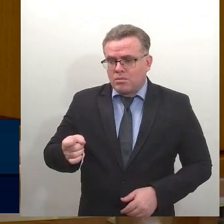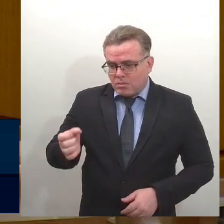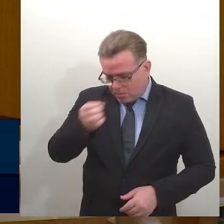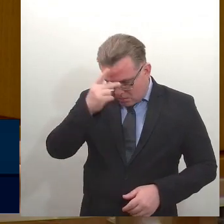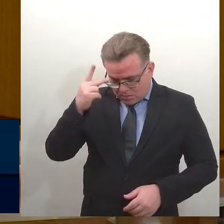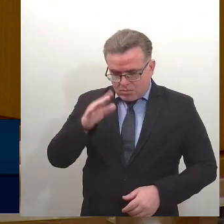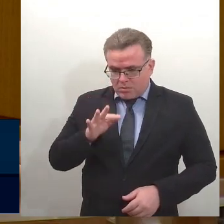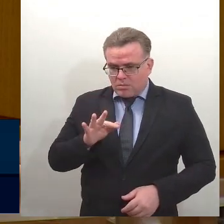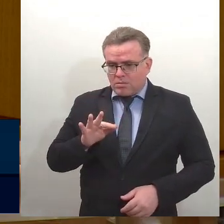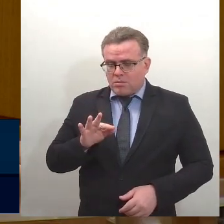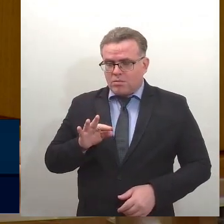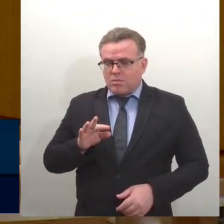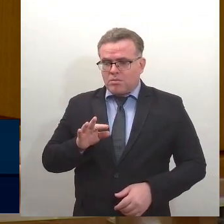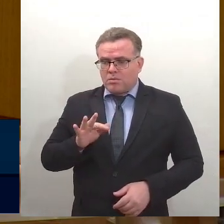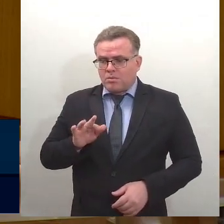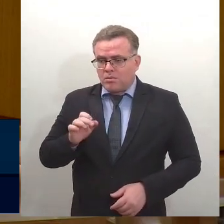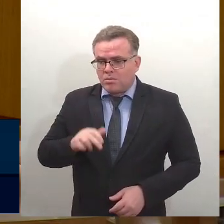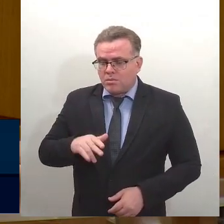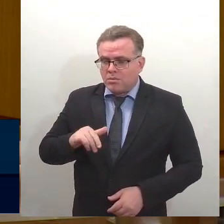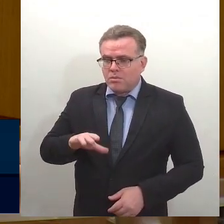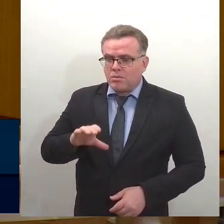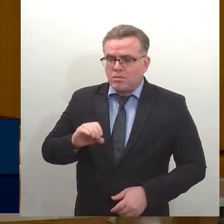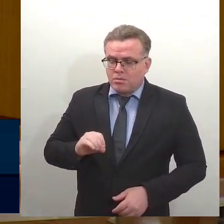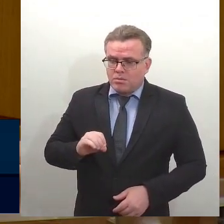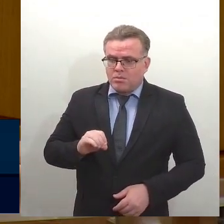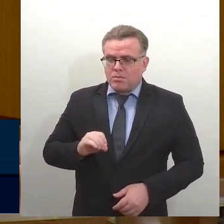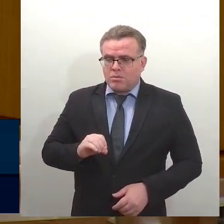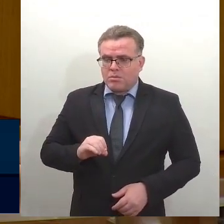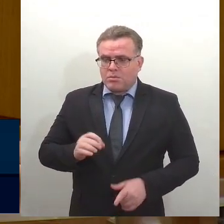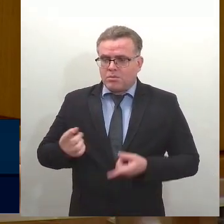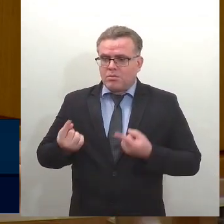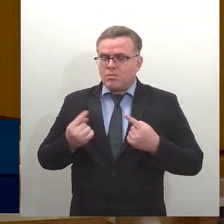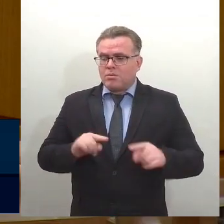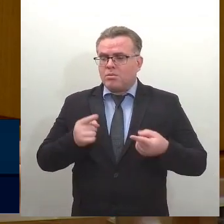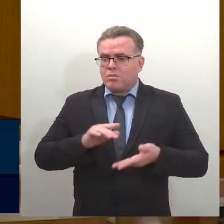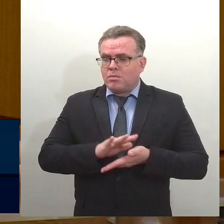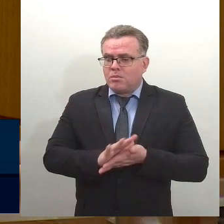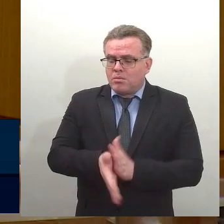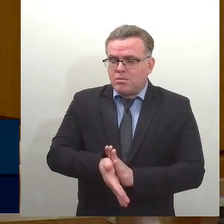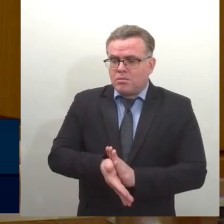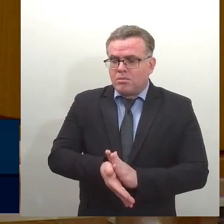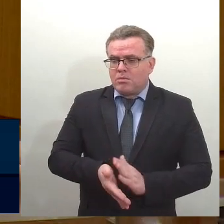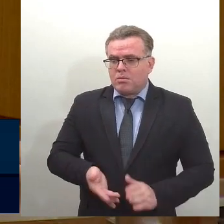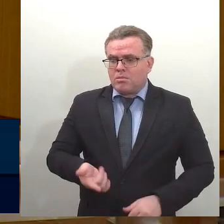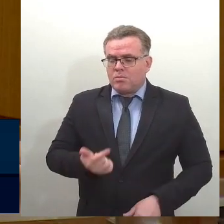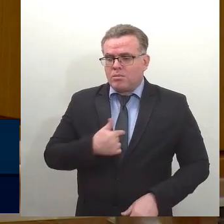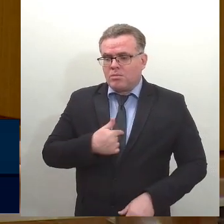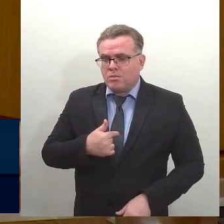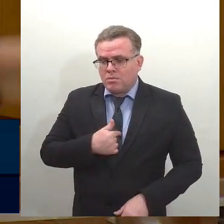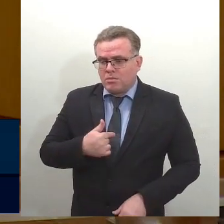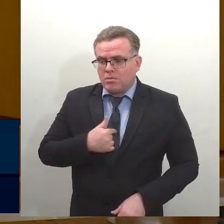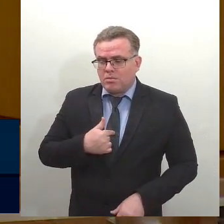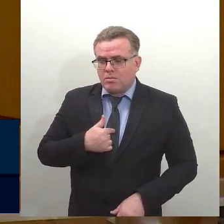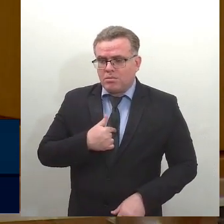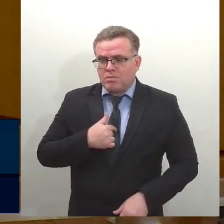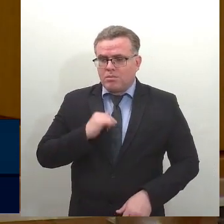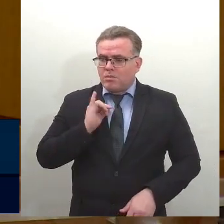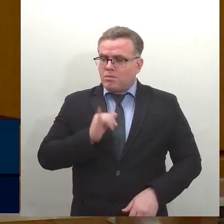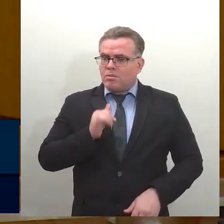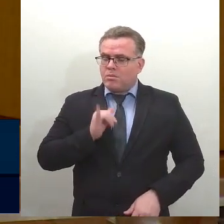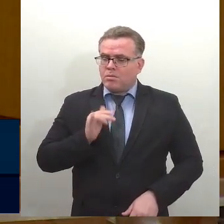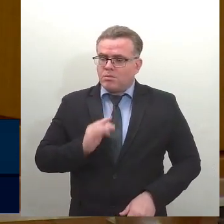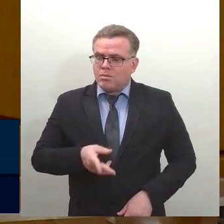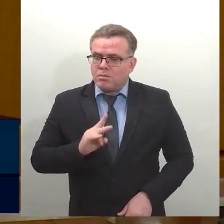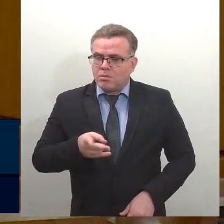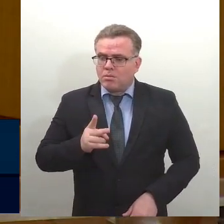diretamente agredido. E eu, como tenho dito, né, a ofensa não é contra Marcos, não é